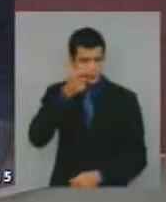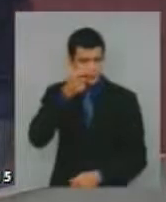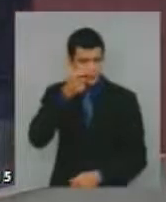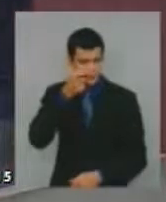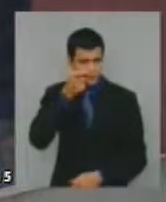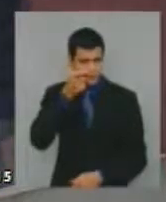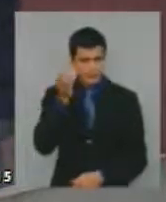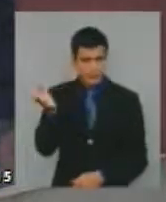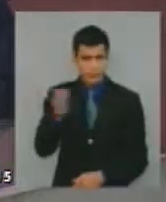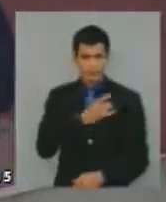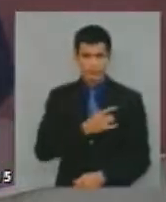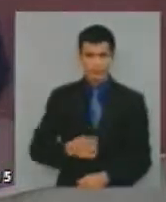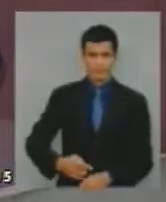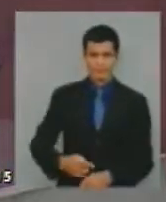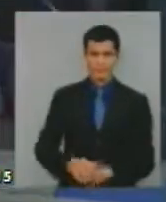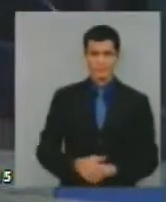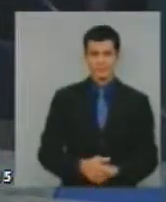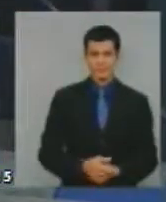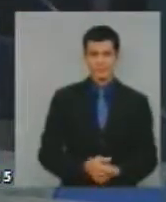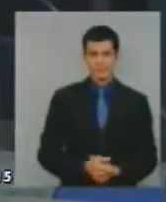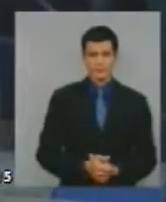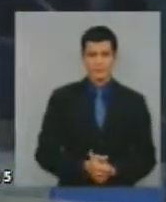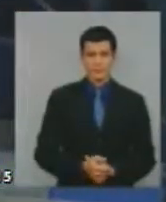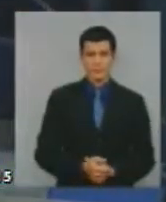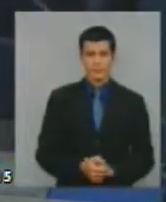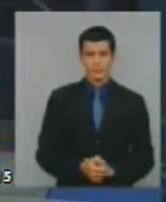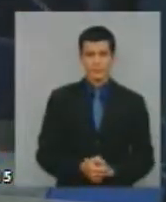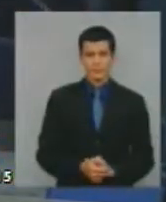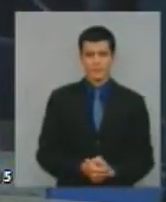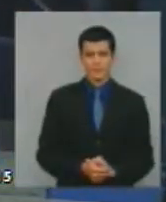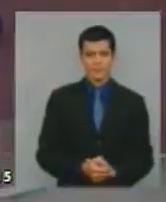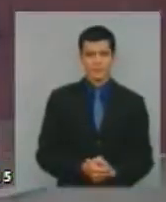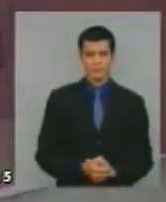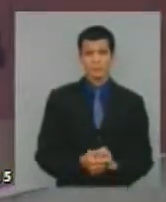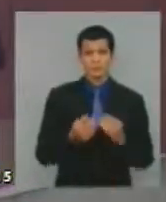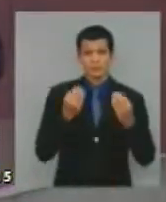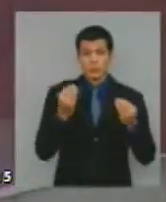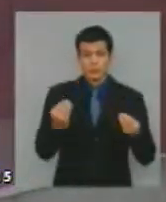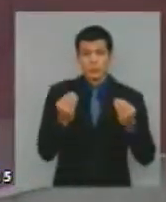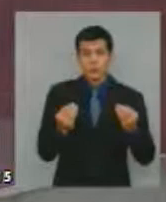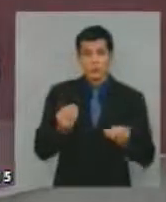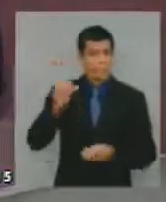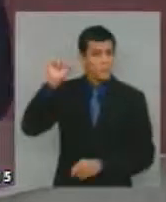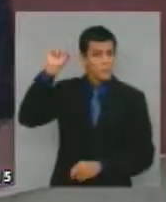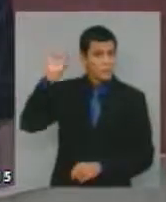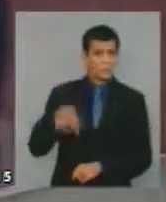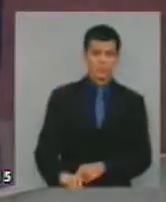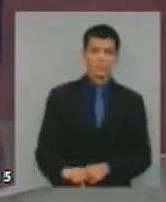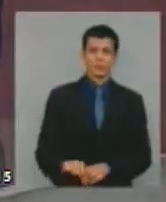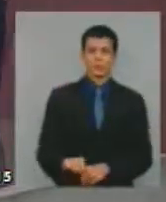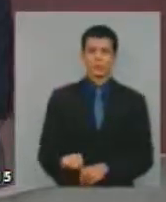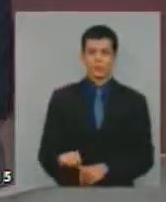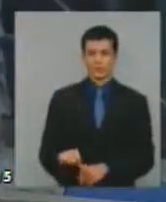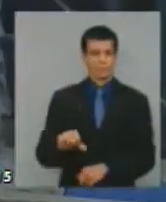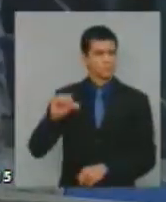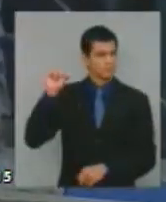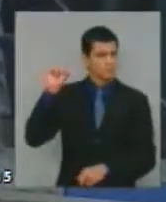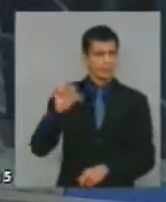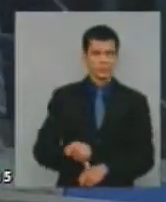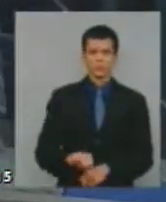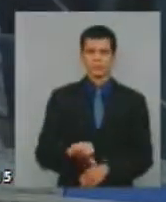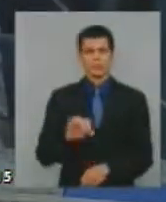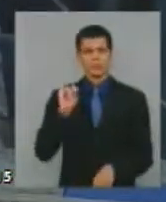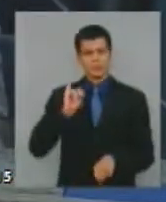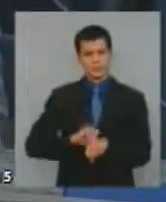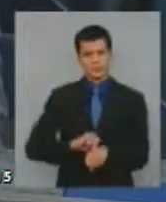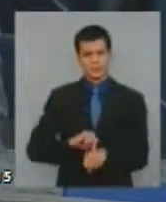Realmente estarrecedor os números. Estarrecedor. Pior capital do país. Inclusive, eu queria dizer que, para a gente